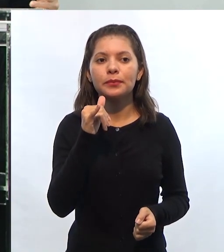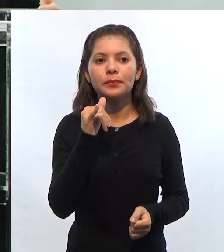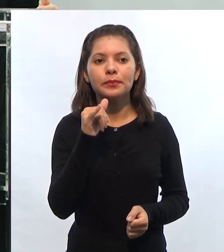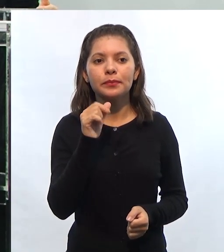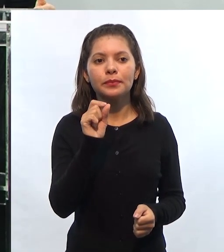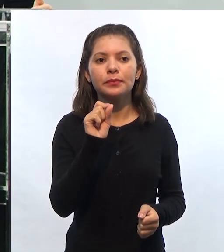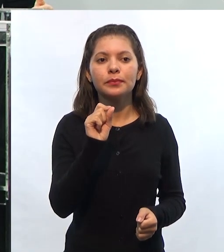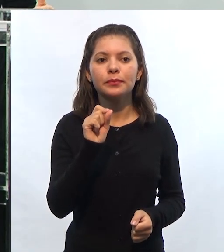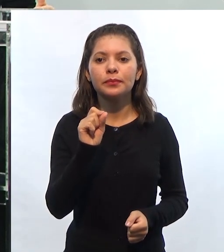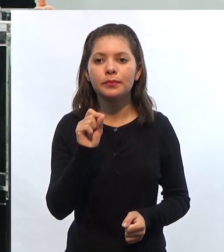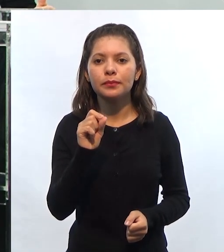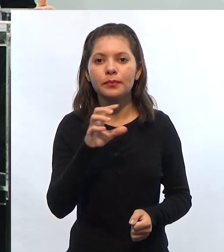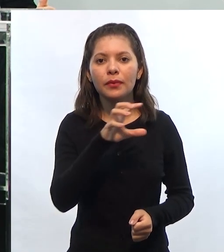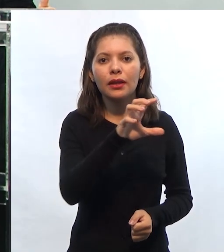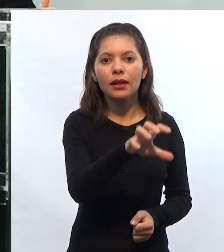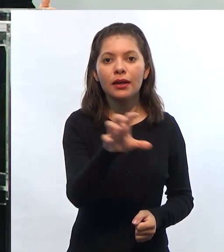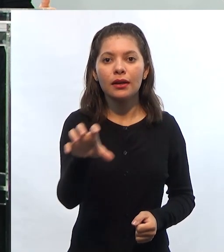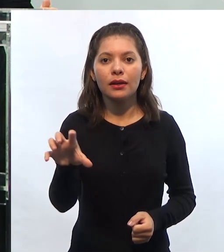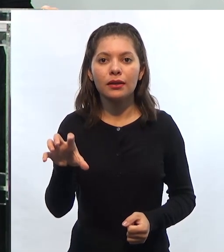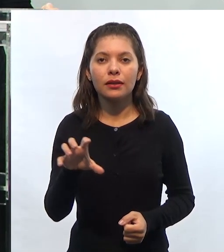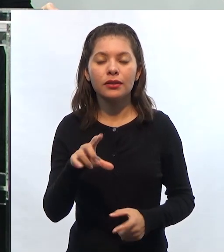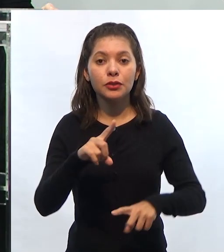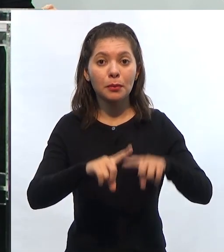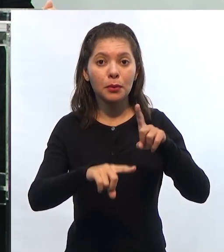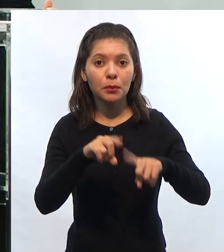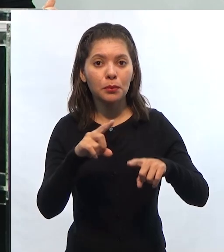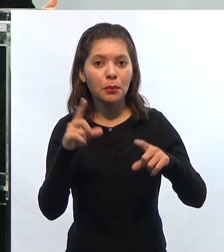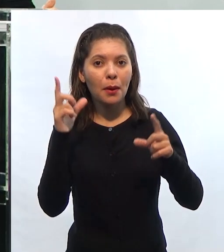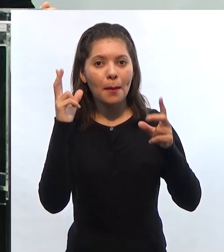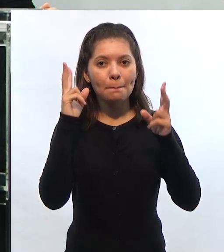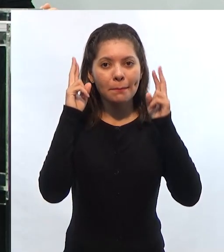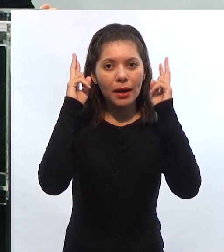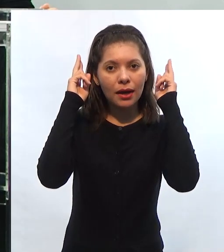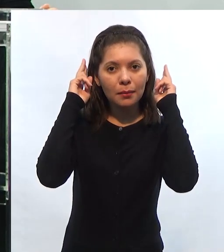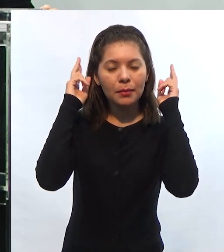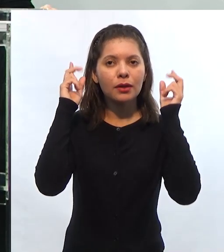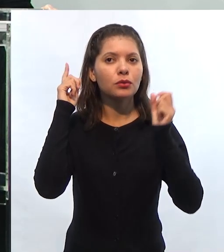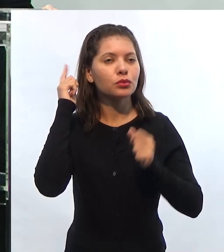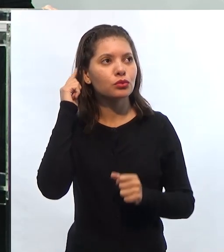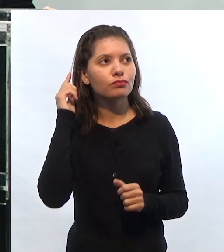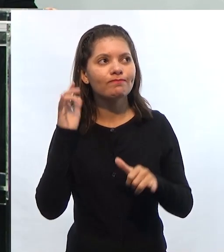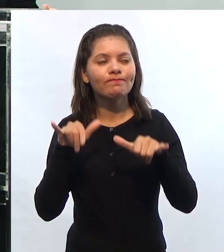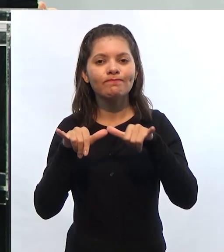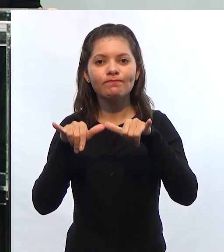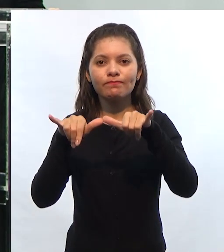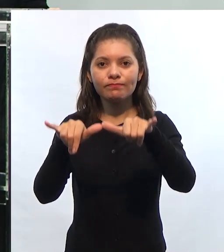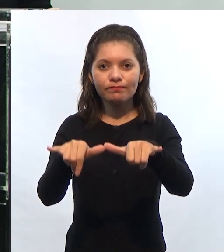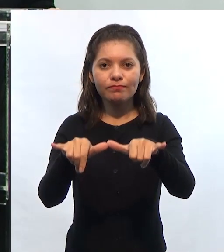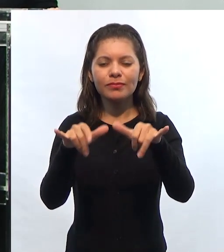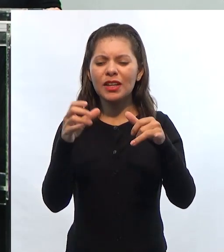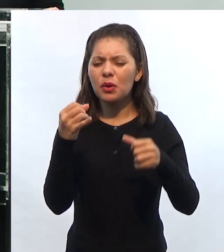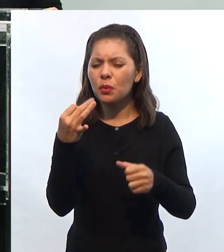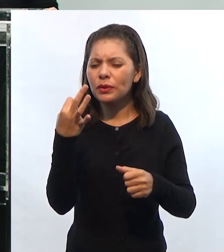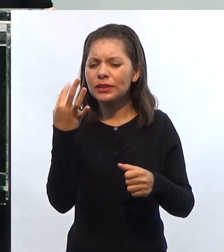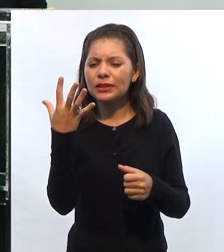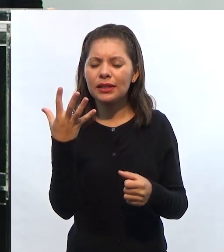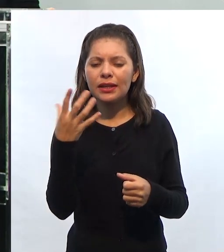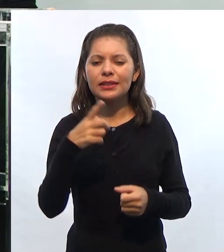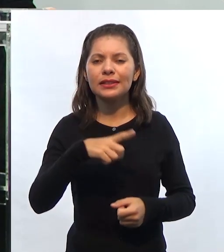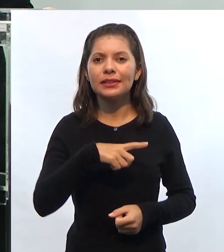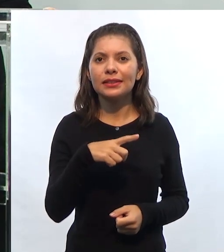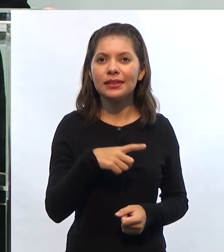exemplo são os setores, por exemplo, de produtos para cabelo nas farmácias e nos supermercados, né?